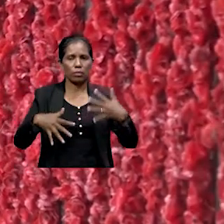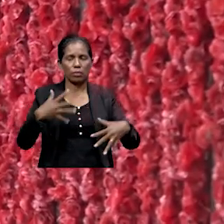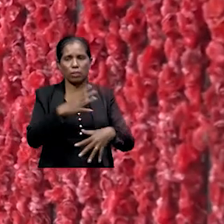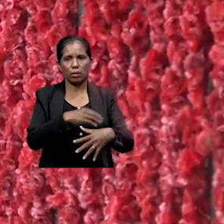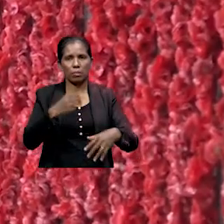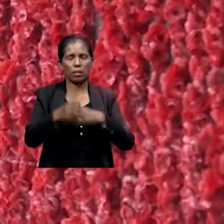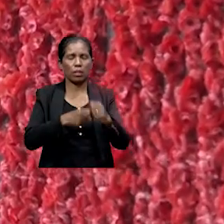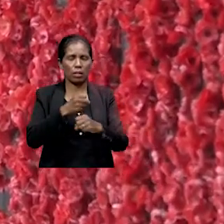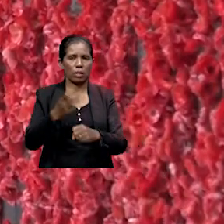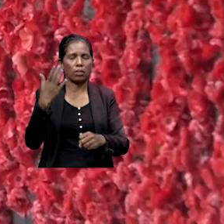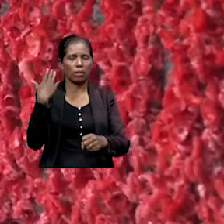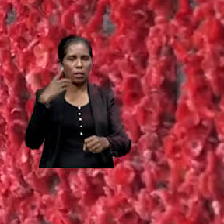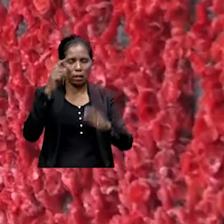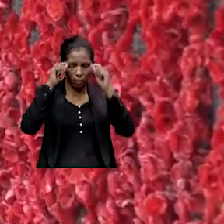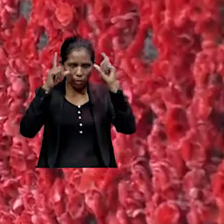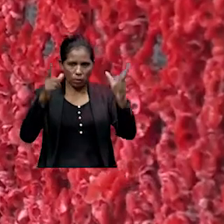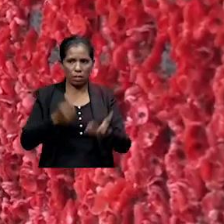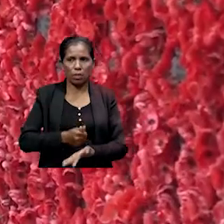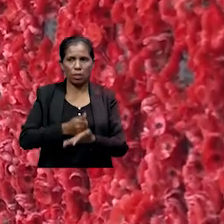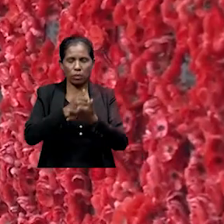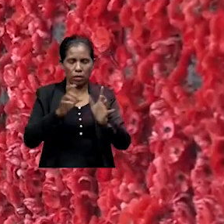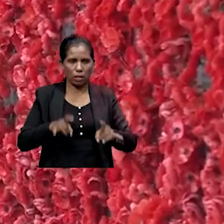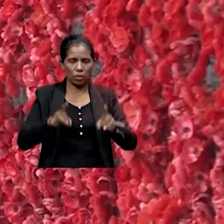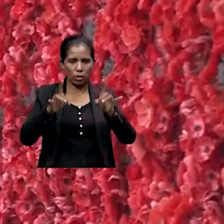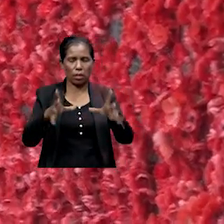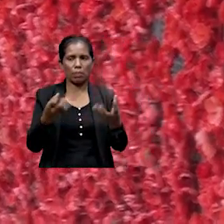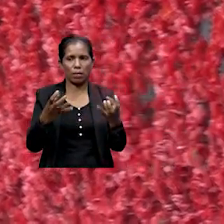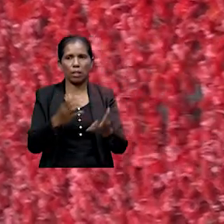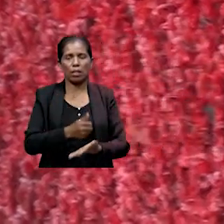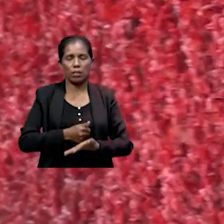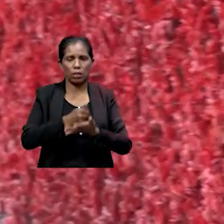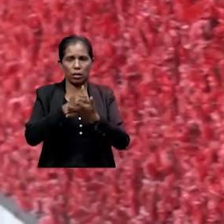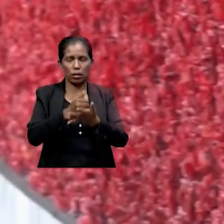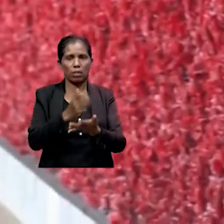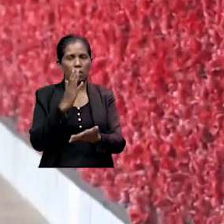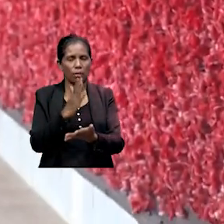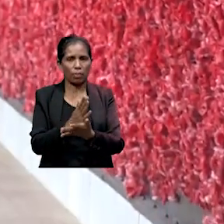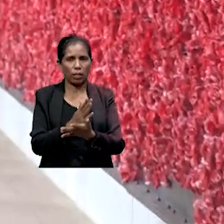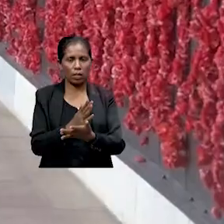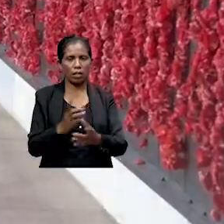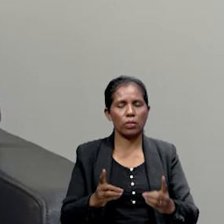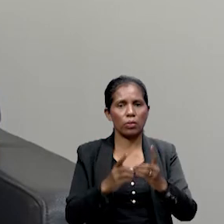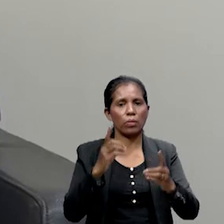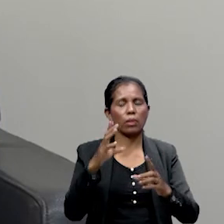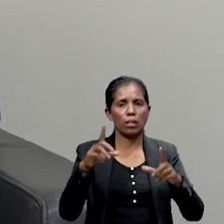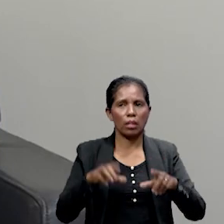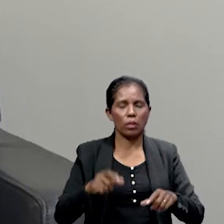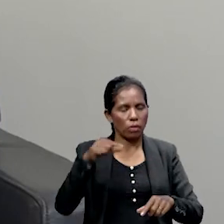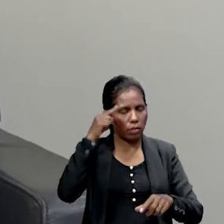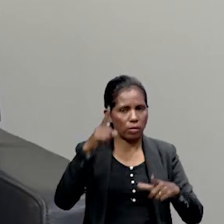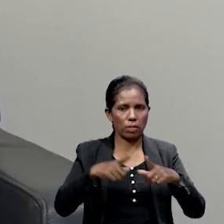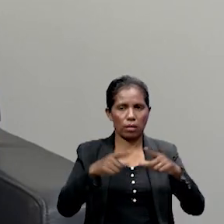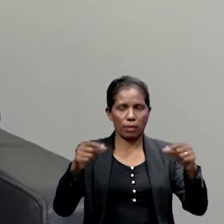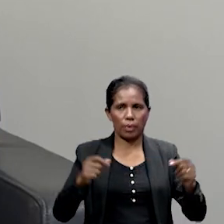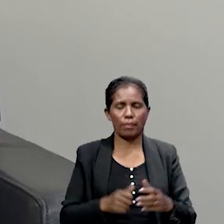liuba timuruan sira lubukida tulung no apoio australiano barak salvaan no combate hasuru japonesa sira. Uho